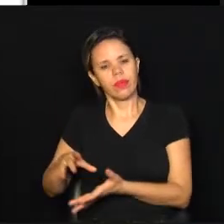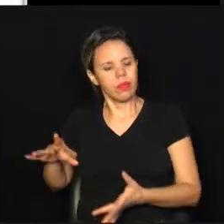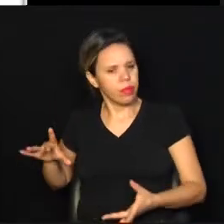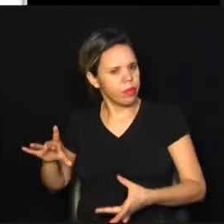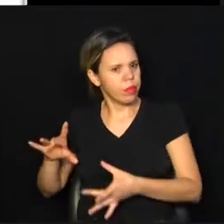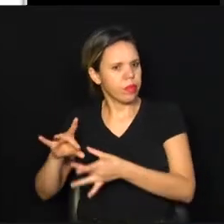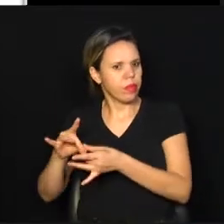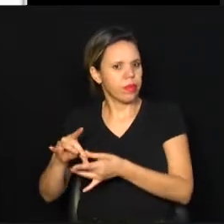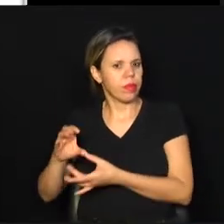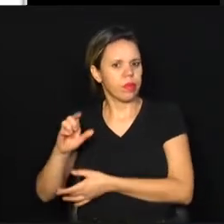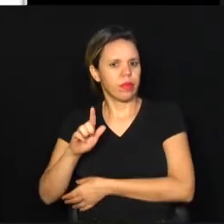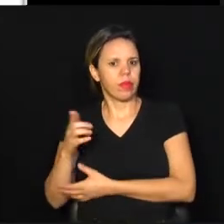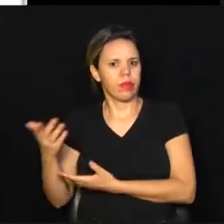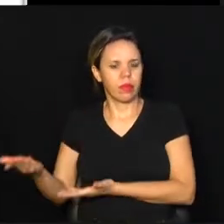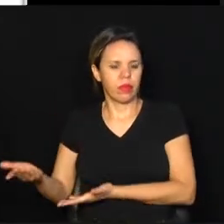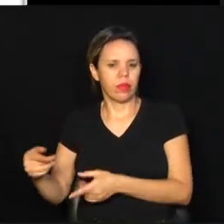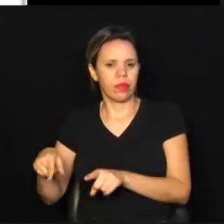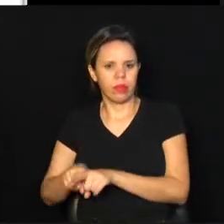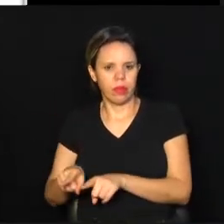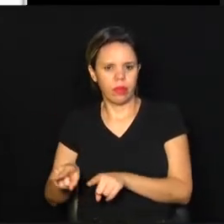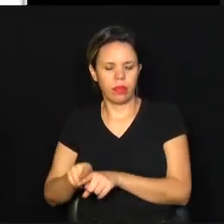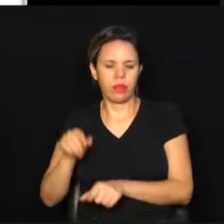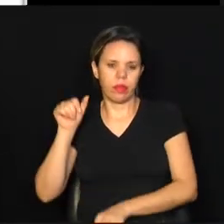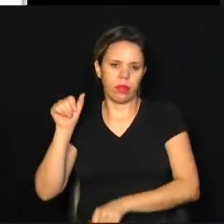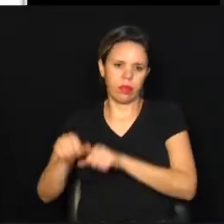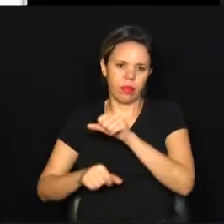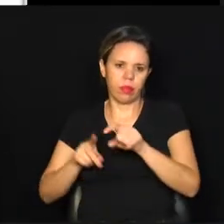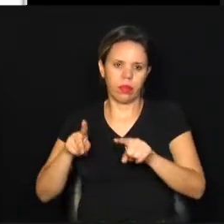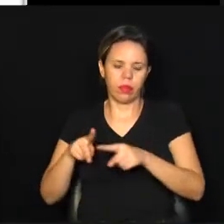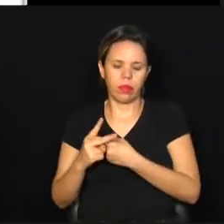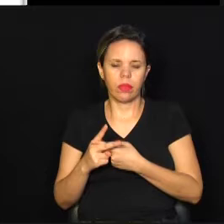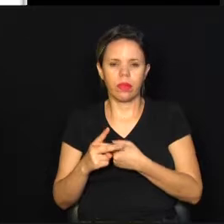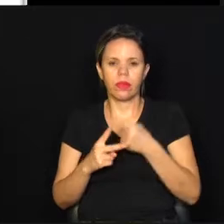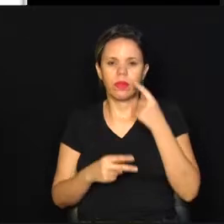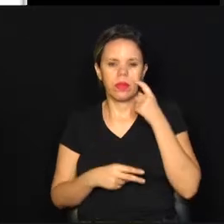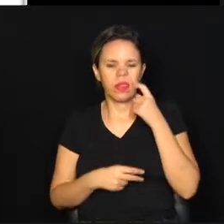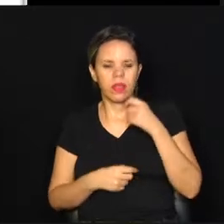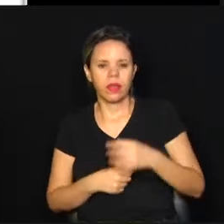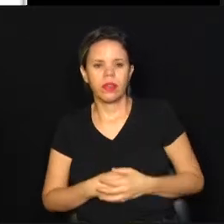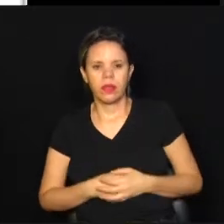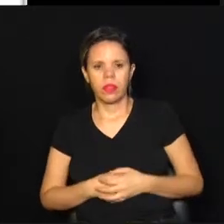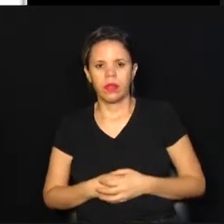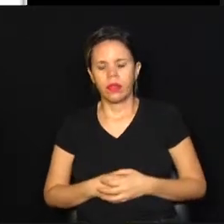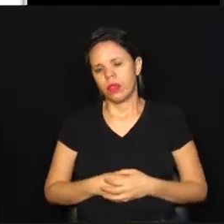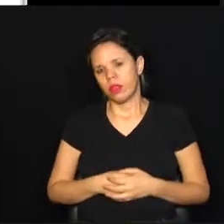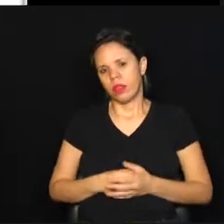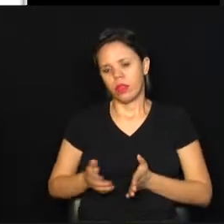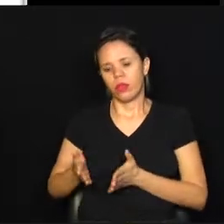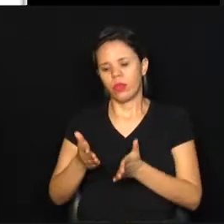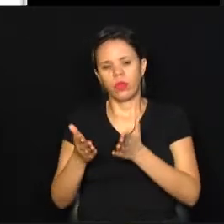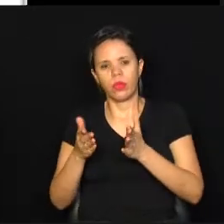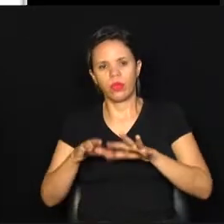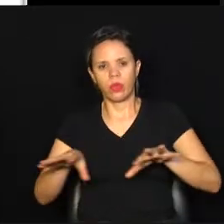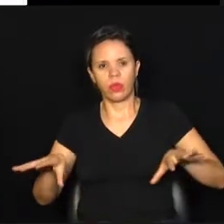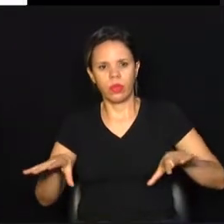para essa região é também reverter, de uma certa forma, essas cordilheiras, né?